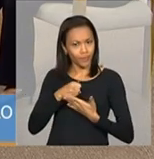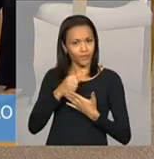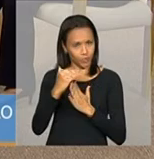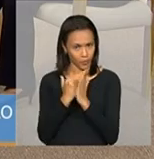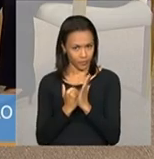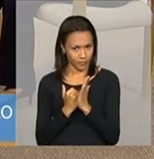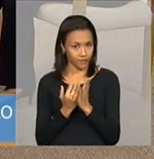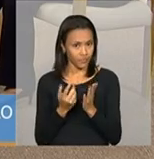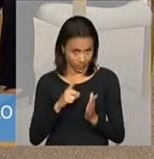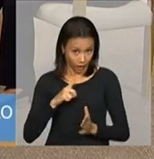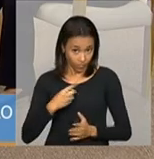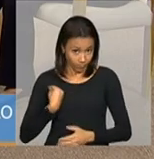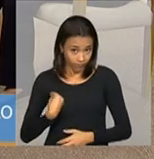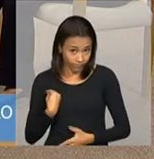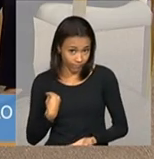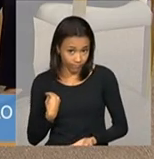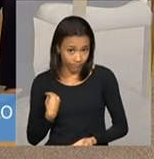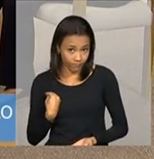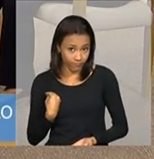Existe?